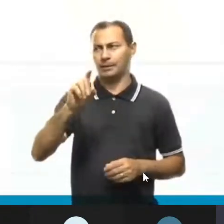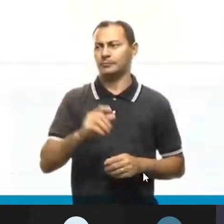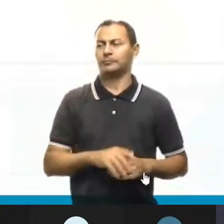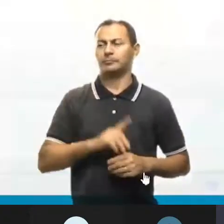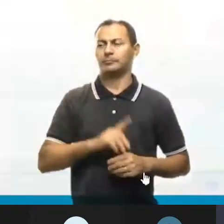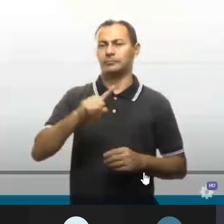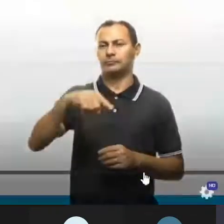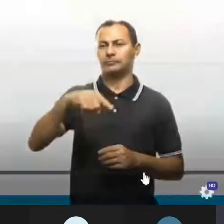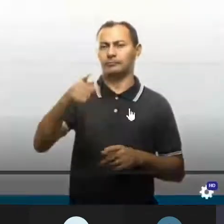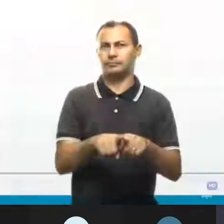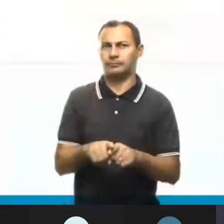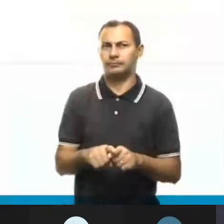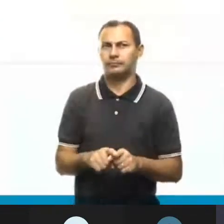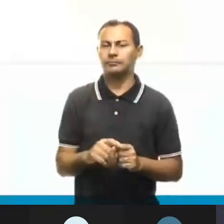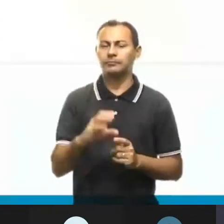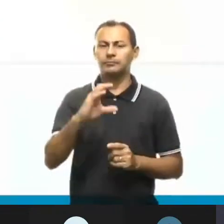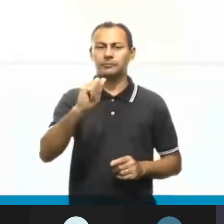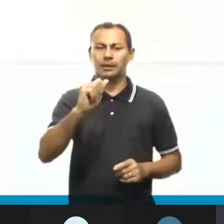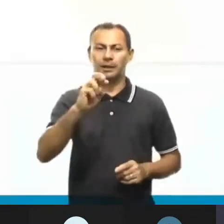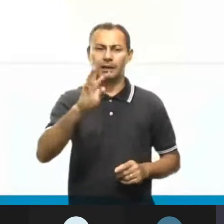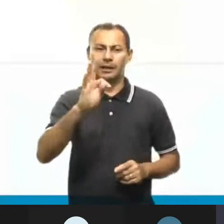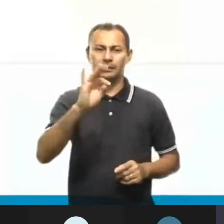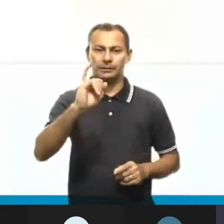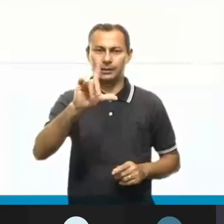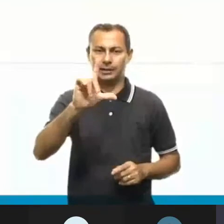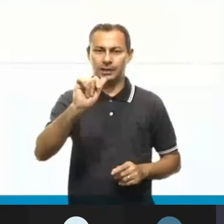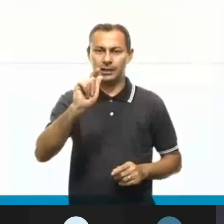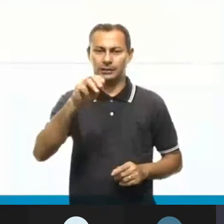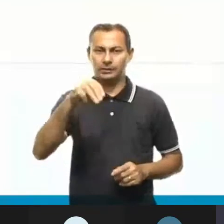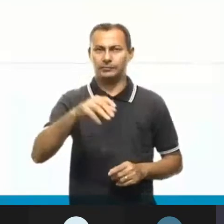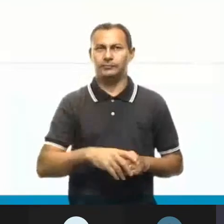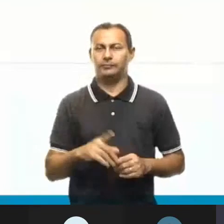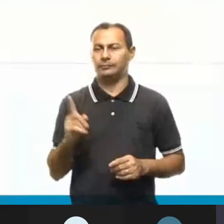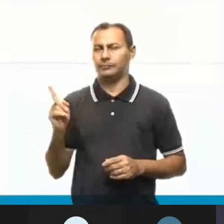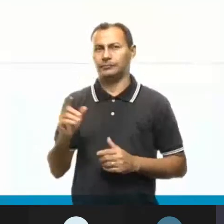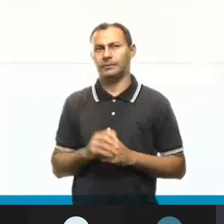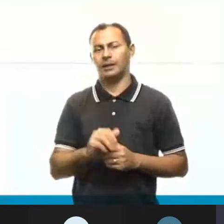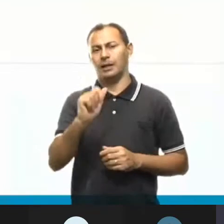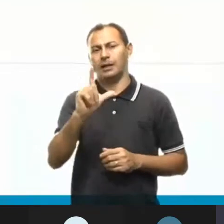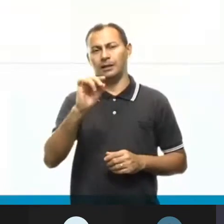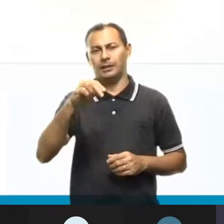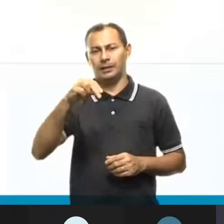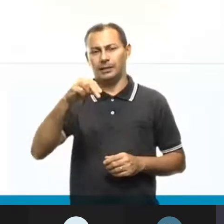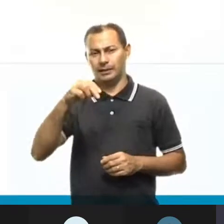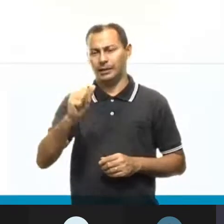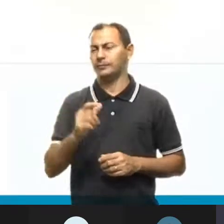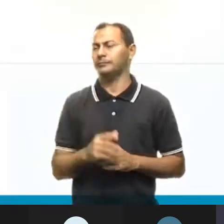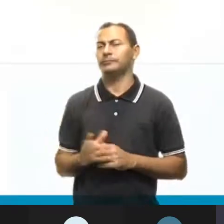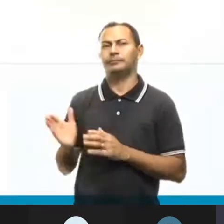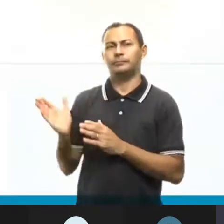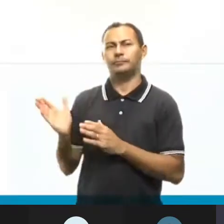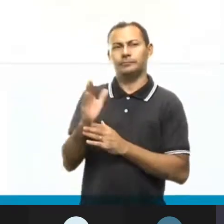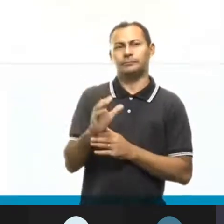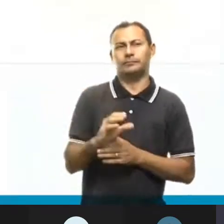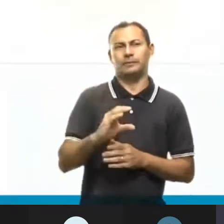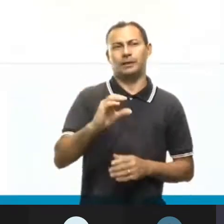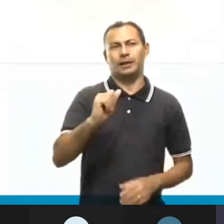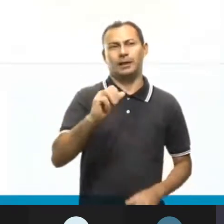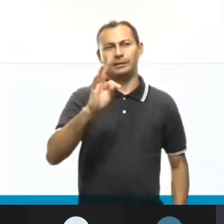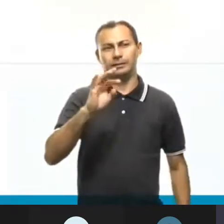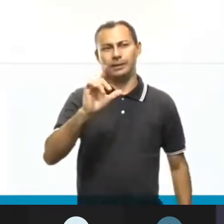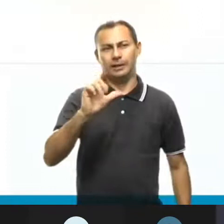tá? Depois aqui a cartilagem hialina, então essa é a cartilagem hialina. Depois da